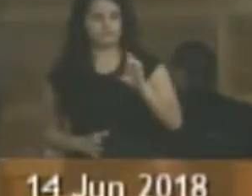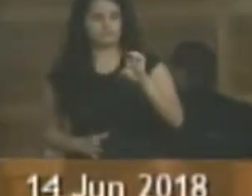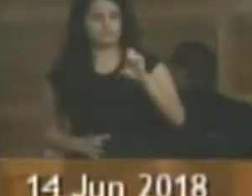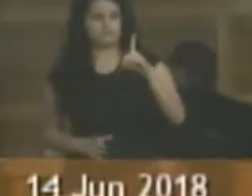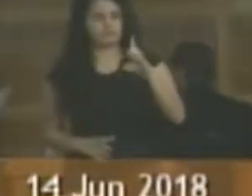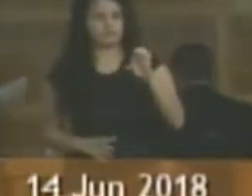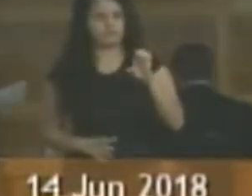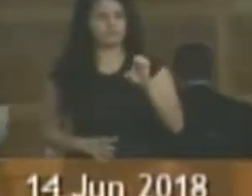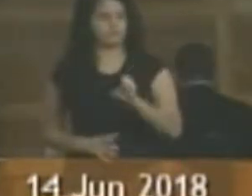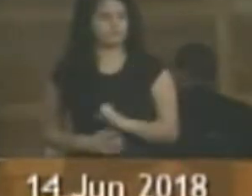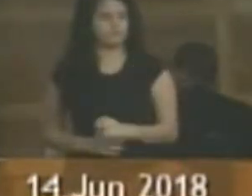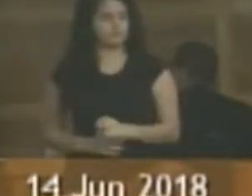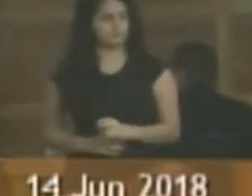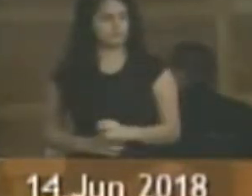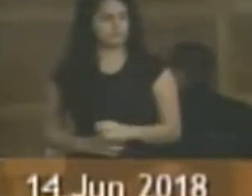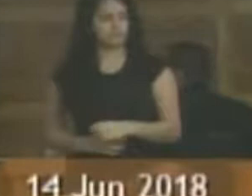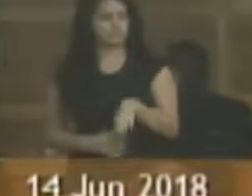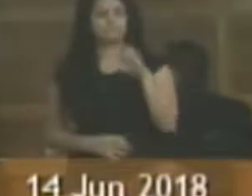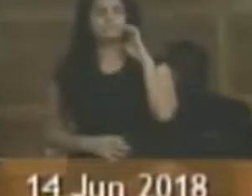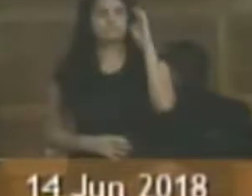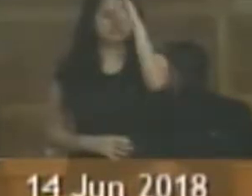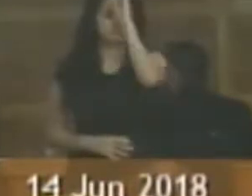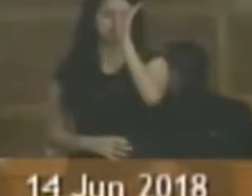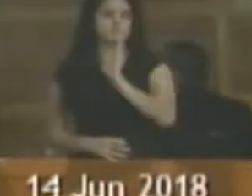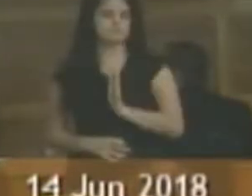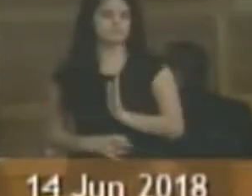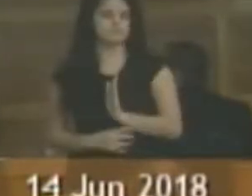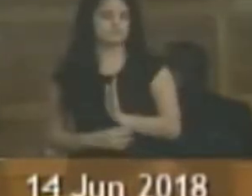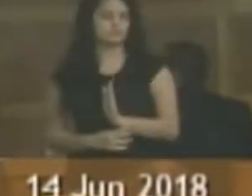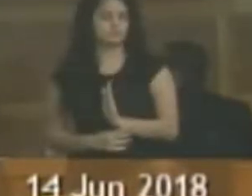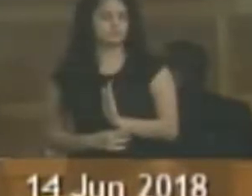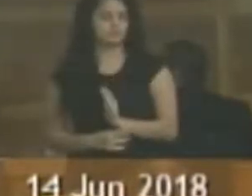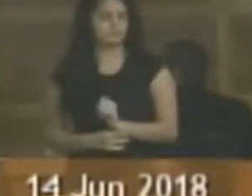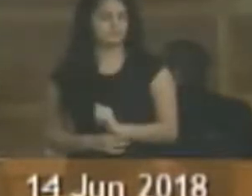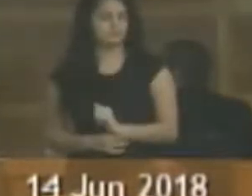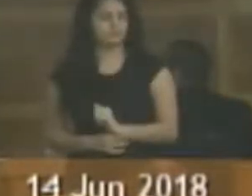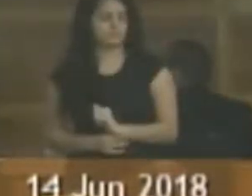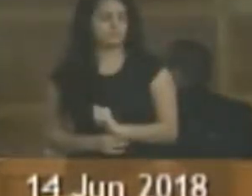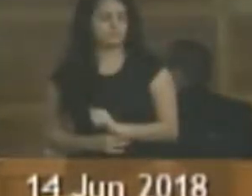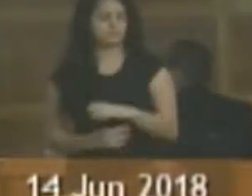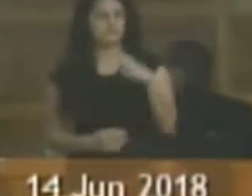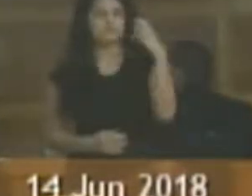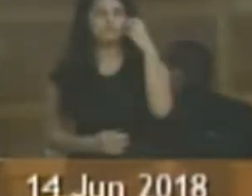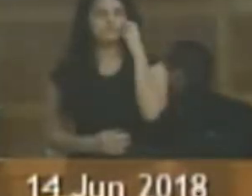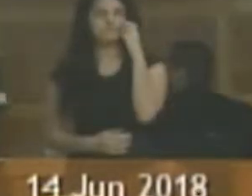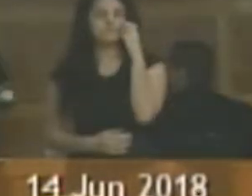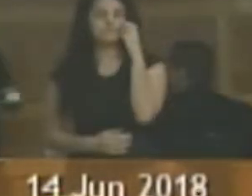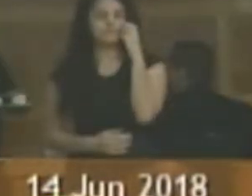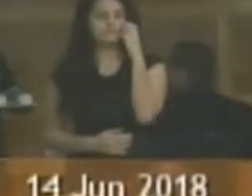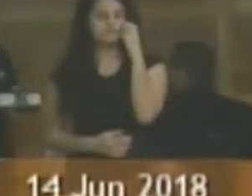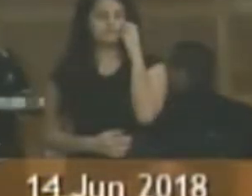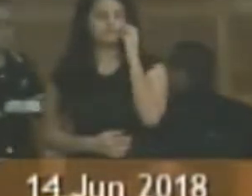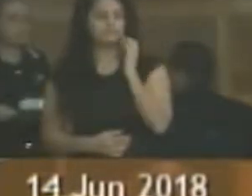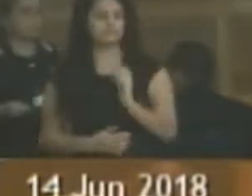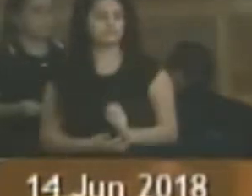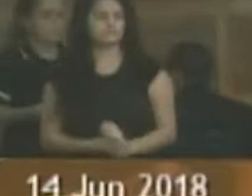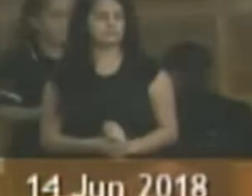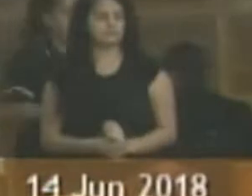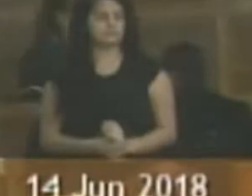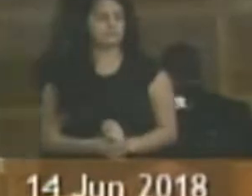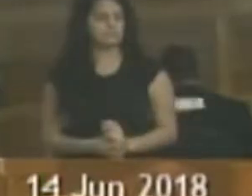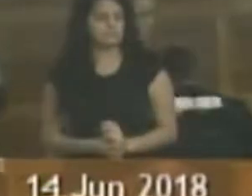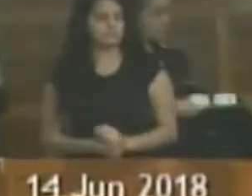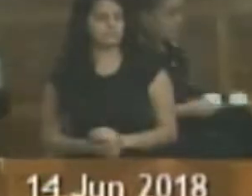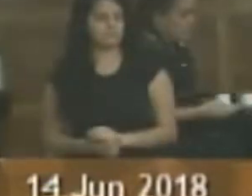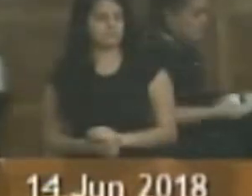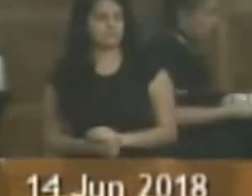Pereira, o Dedé da Loteria, Cristiane Brasil da Silva, Tite Brasil, Francisco Canidé da Costa Raimundo, o Canidé do Social,